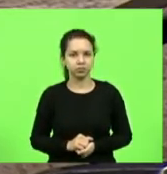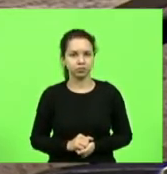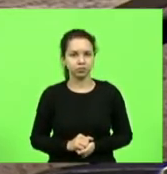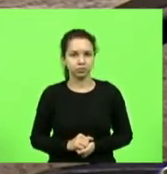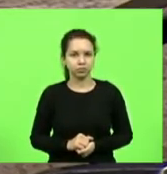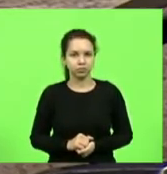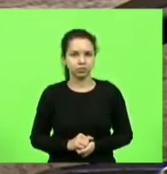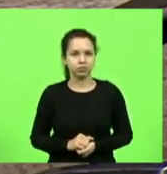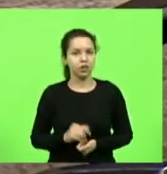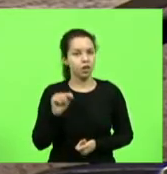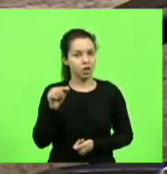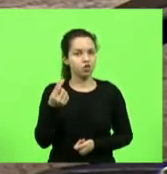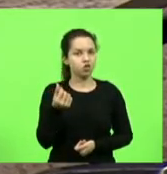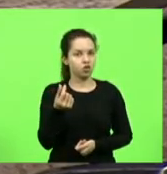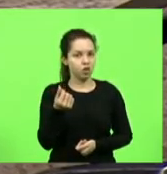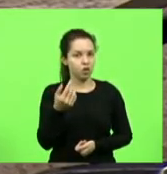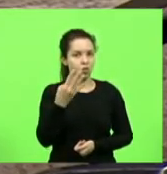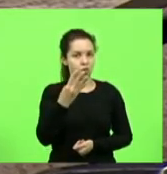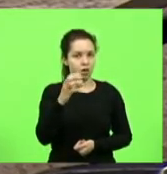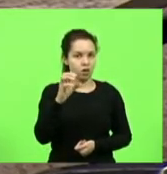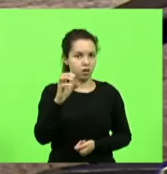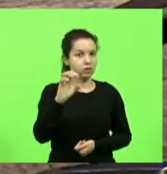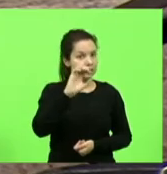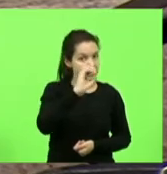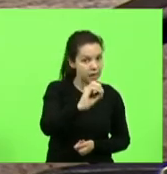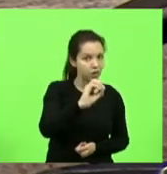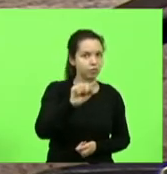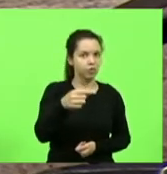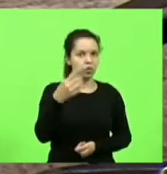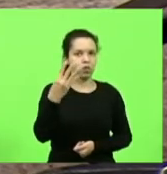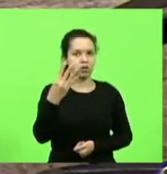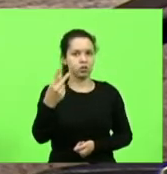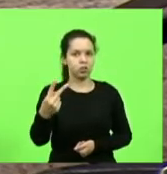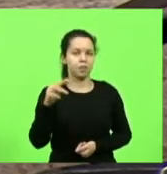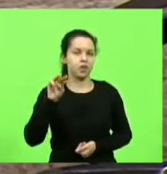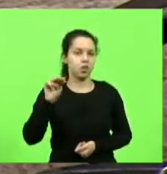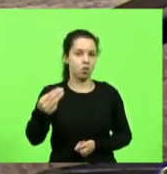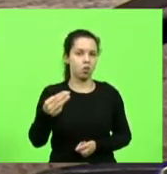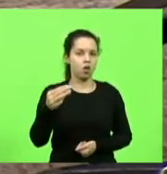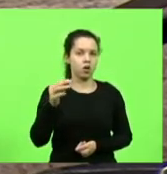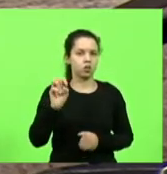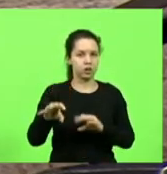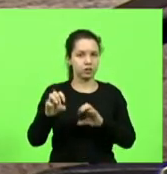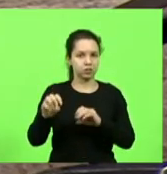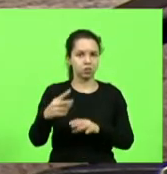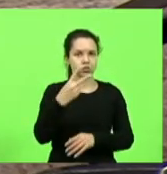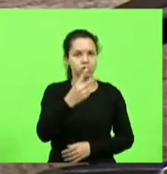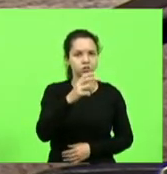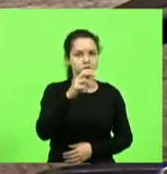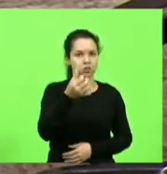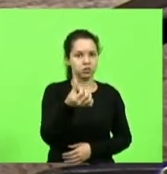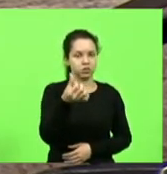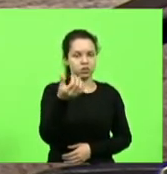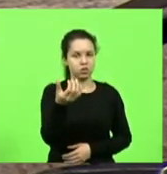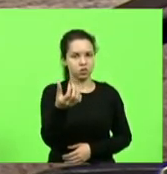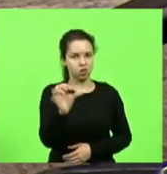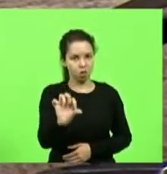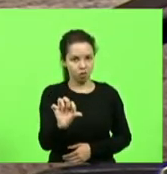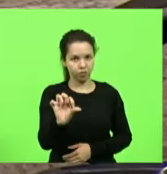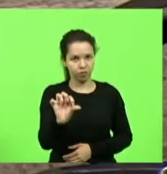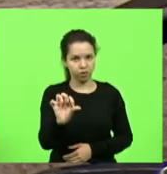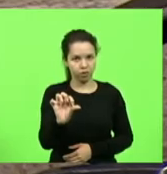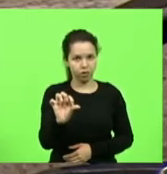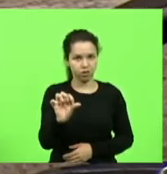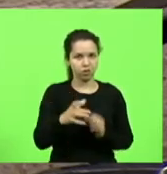Desse dinheiro, 0,42 milhões para educação, 269 milhões foi para segurança,